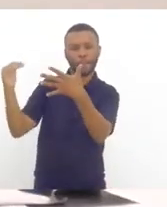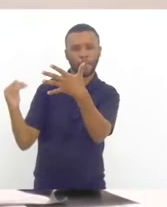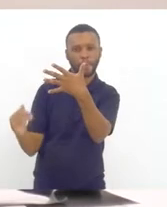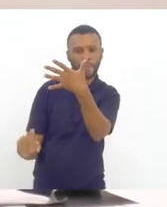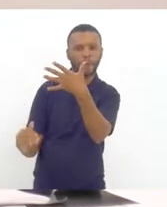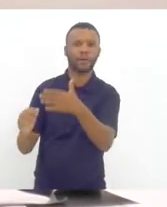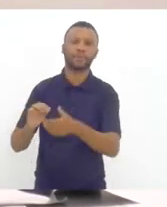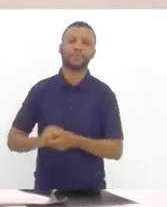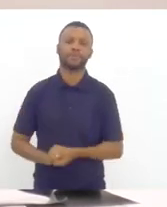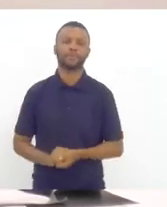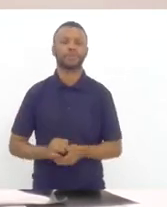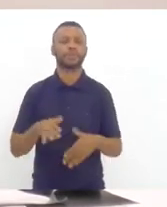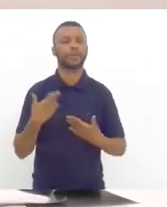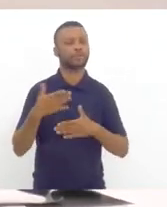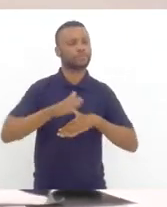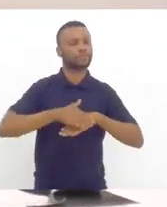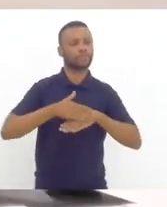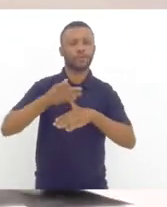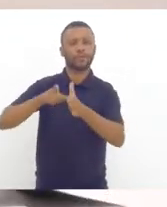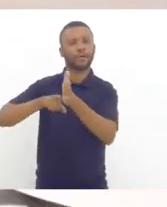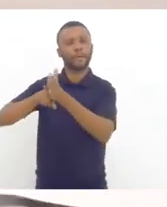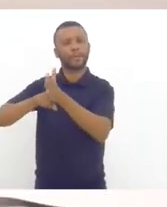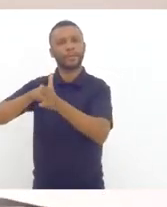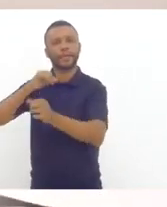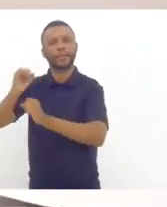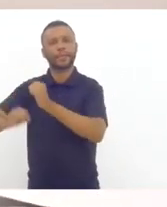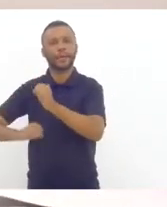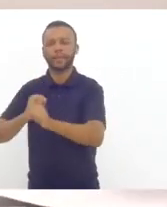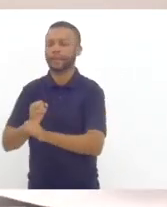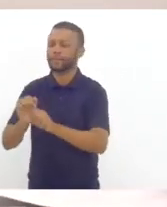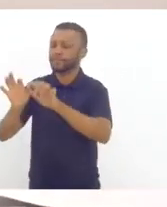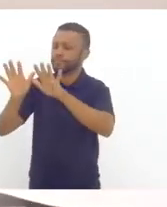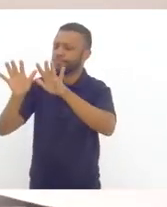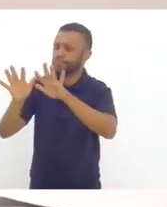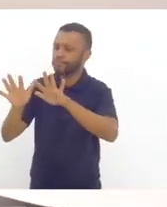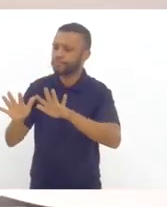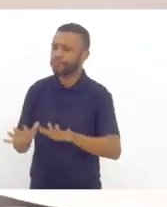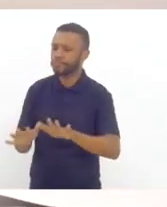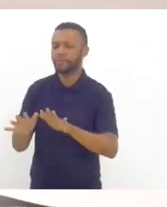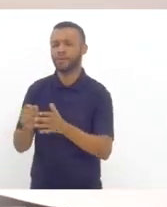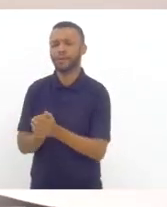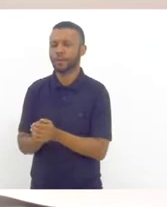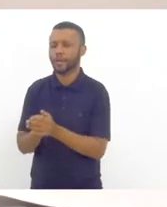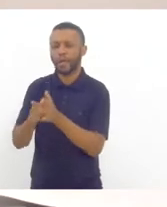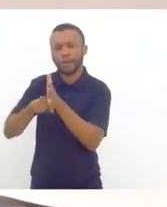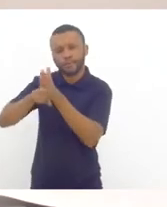fui à internet e busquei a Lei